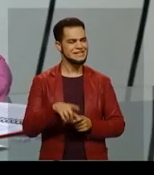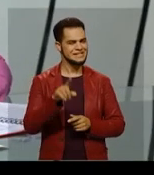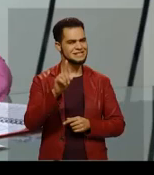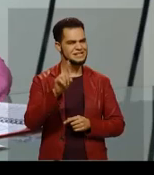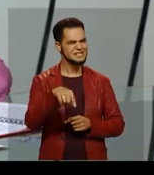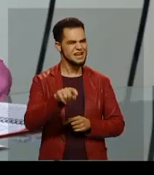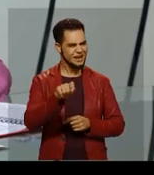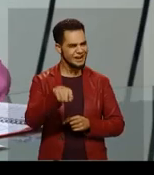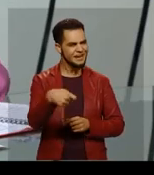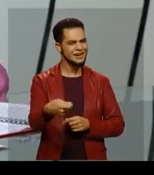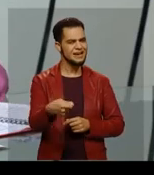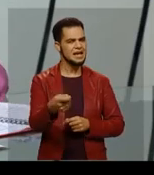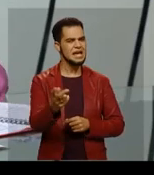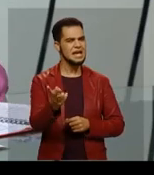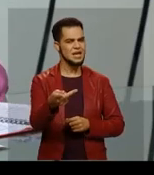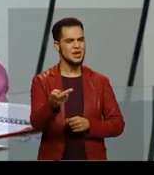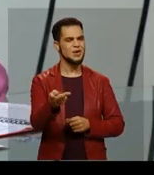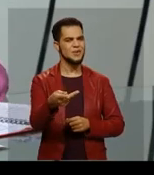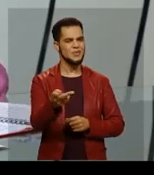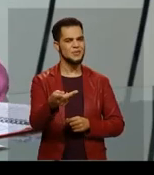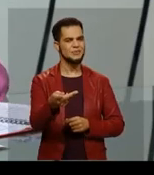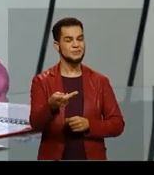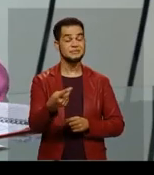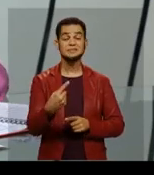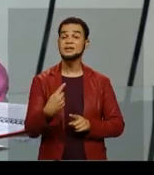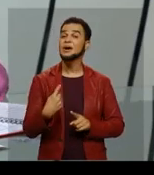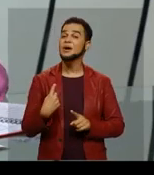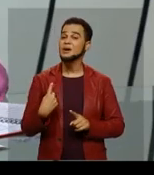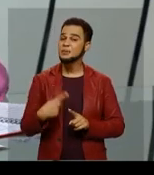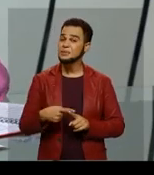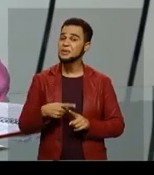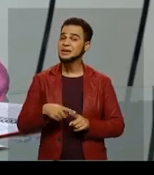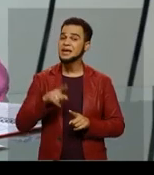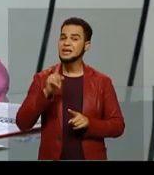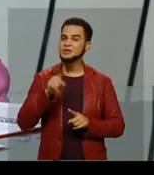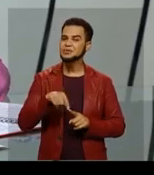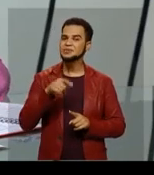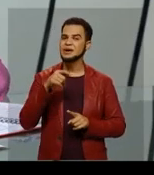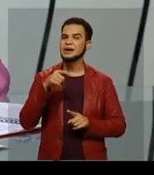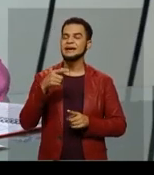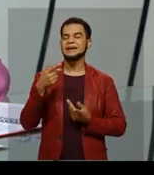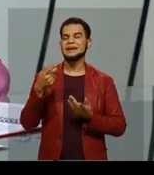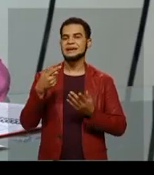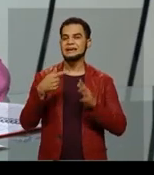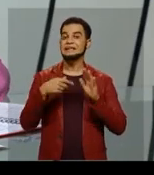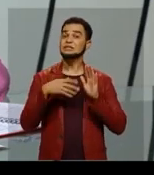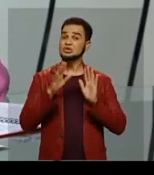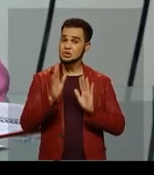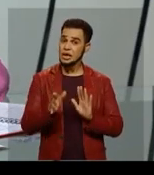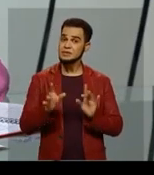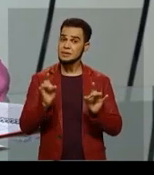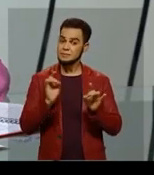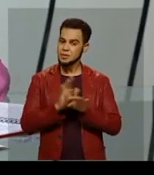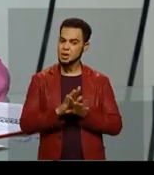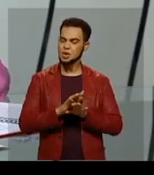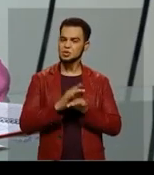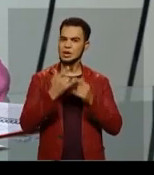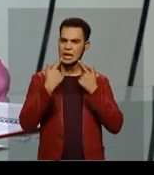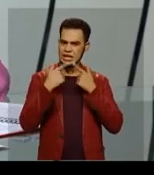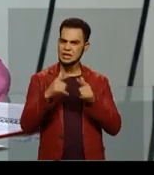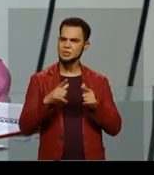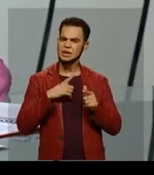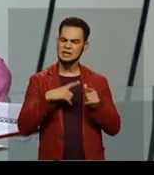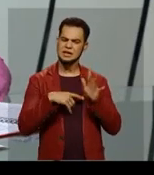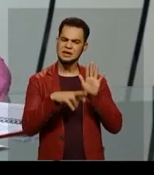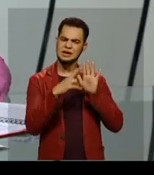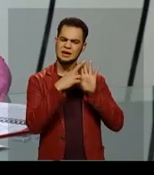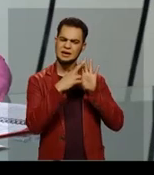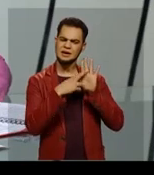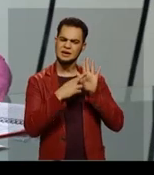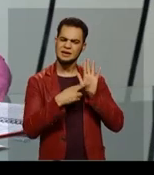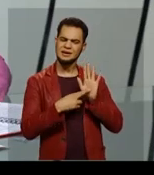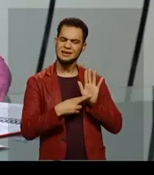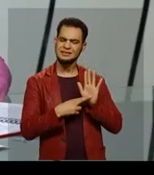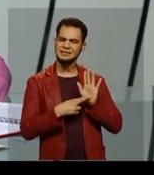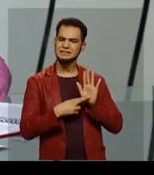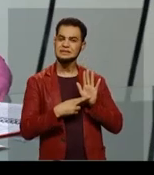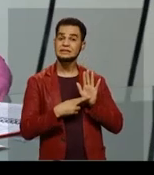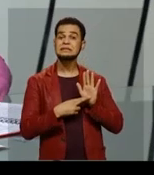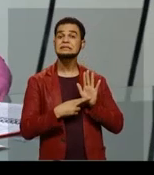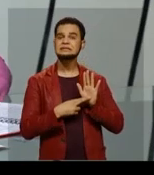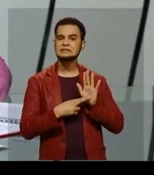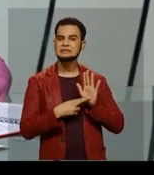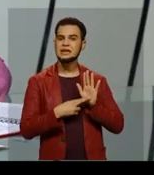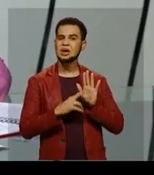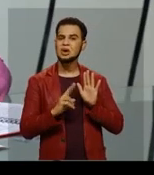Porque são alterações defeituosas nas normas, né? Na norma padrão. E quando você escreve